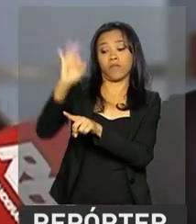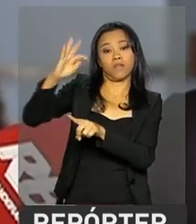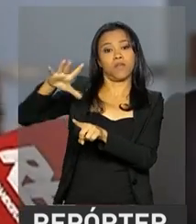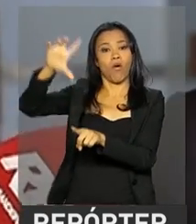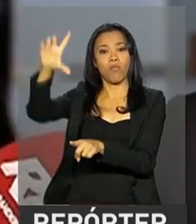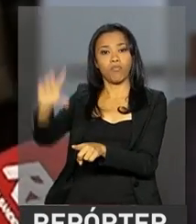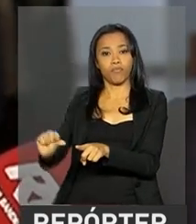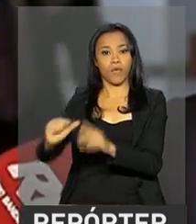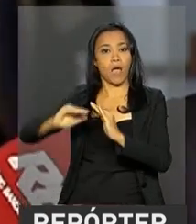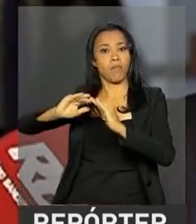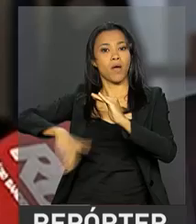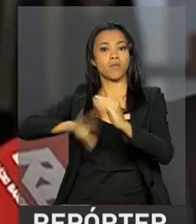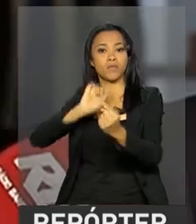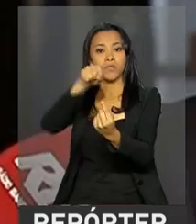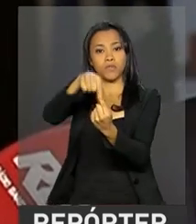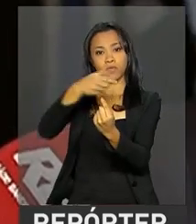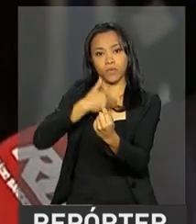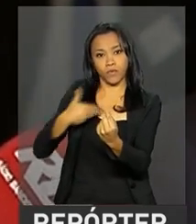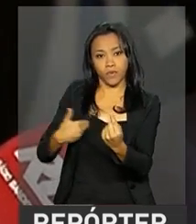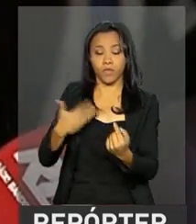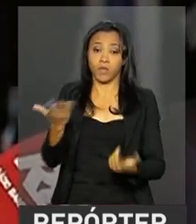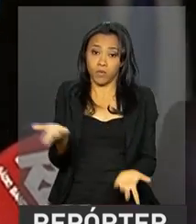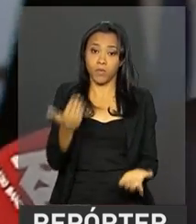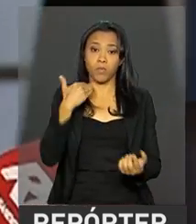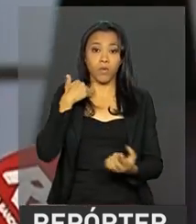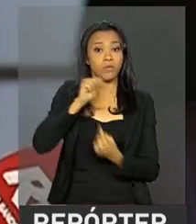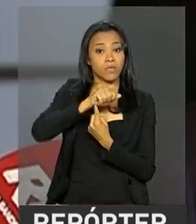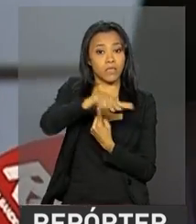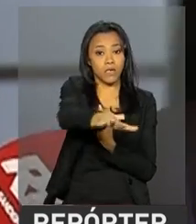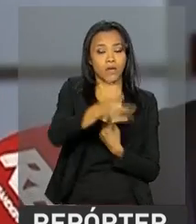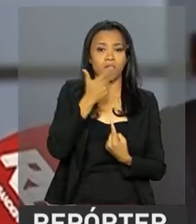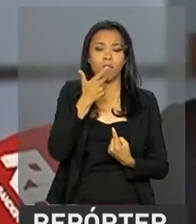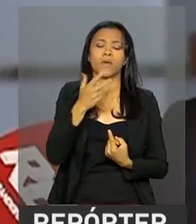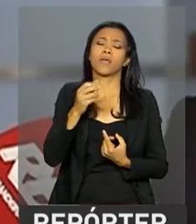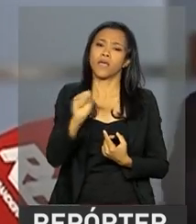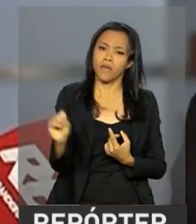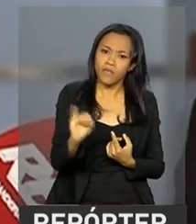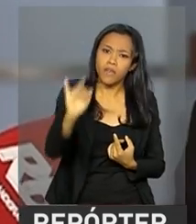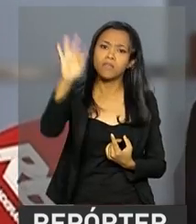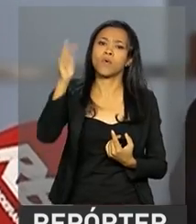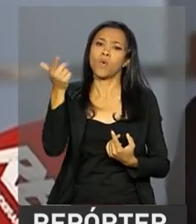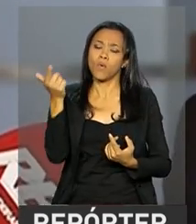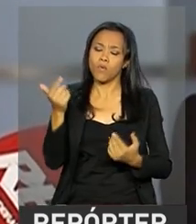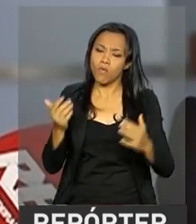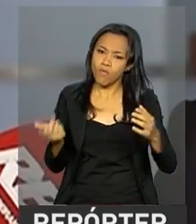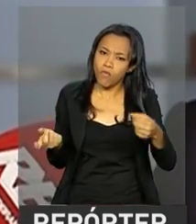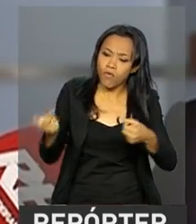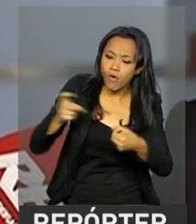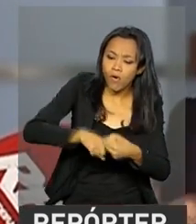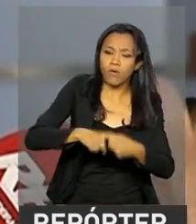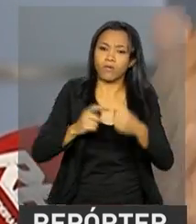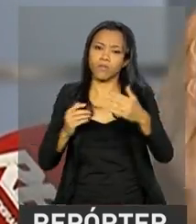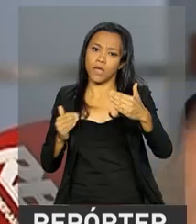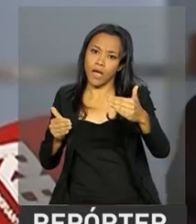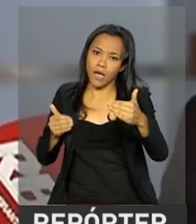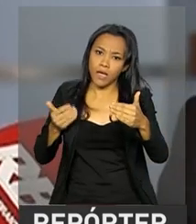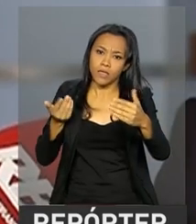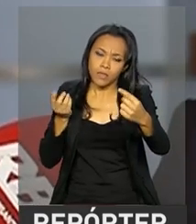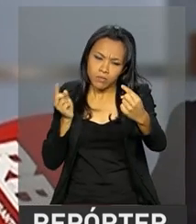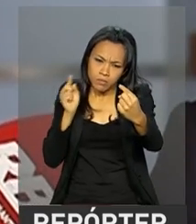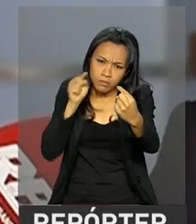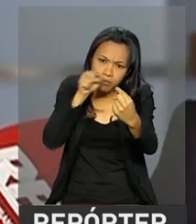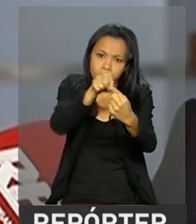meta. Segundo as projeções do Banco Central, a inflação volta a convergir para a meta, né? E, portanto, isso aí